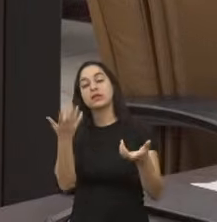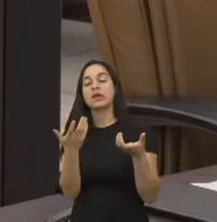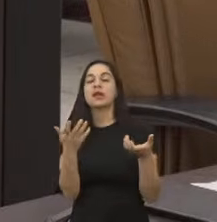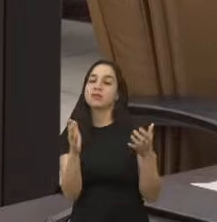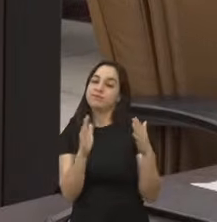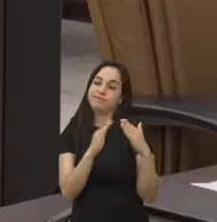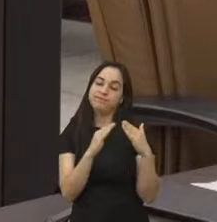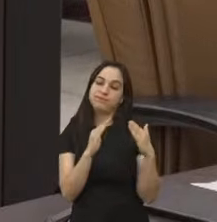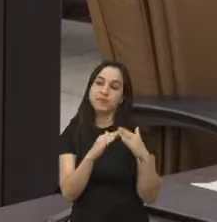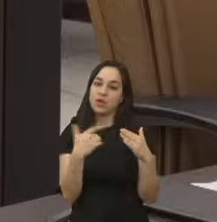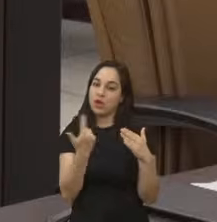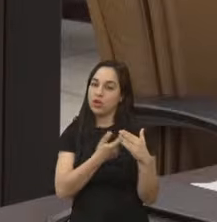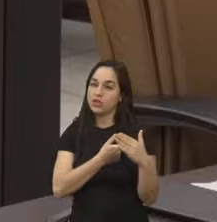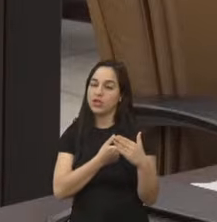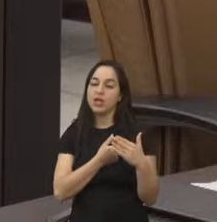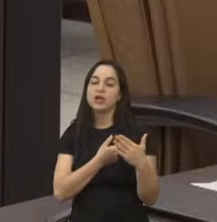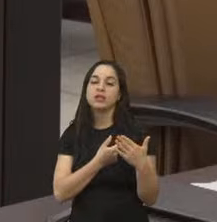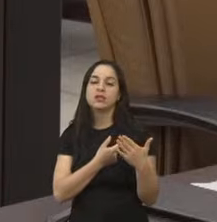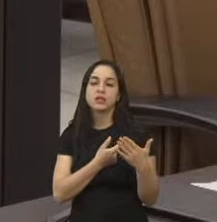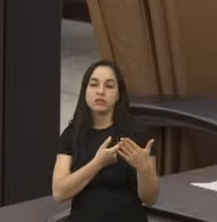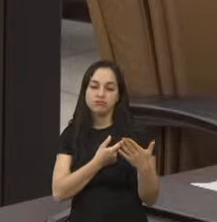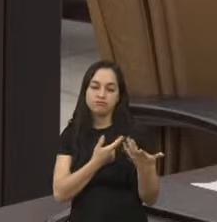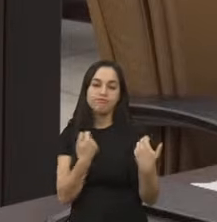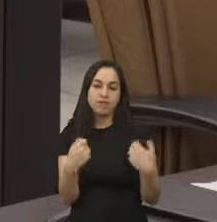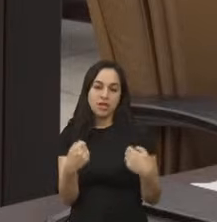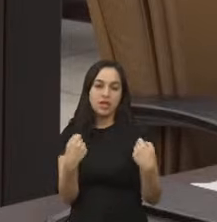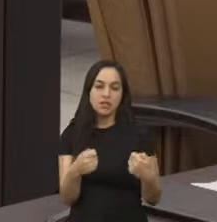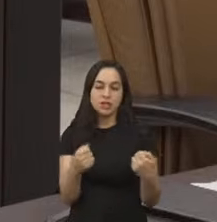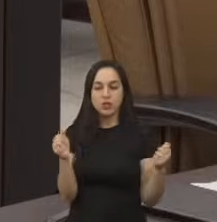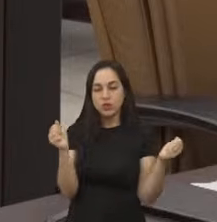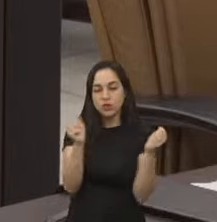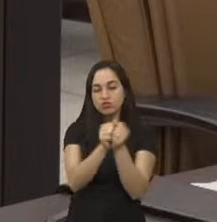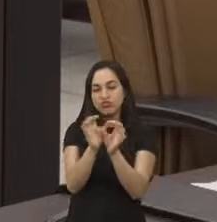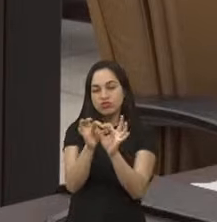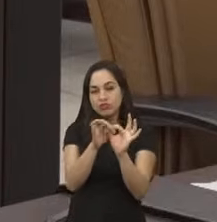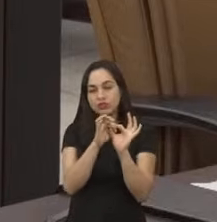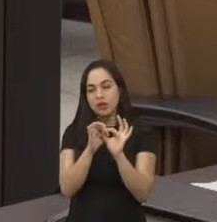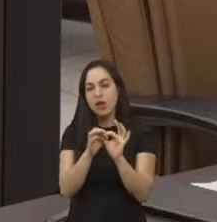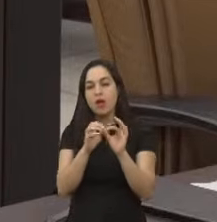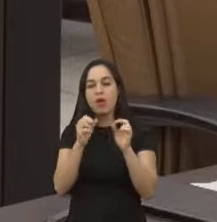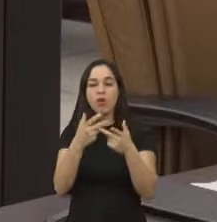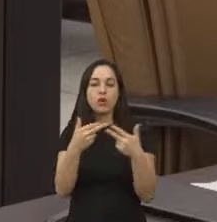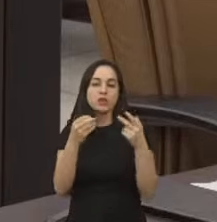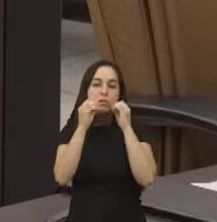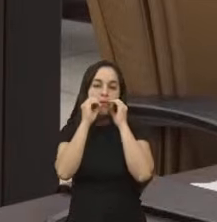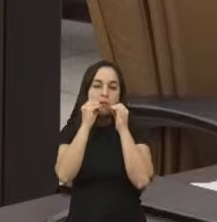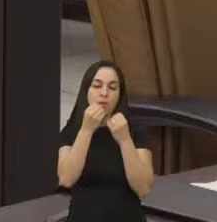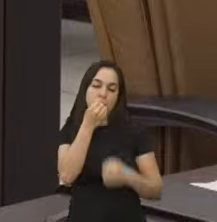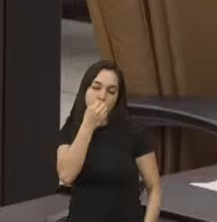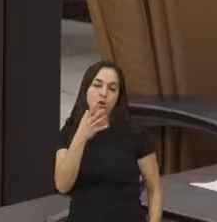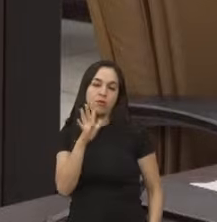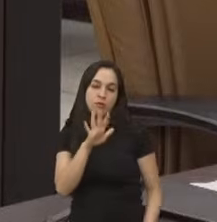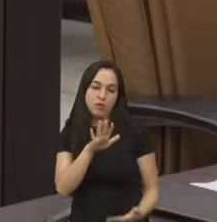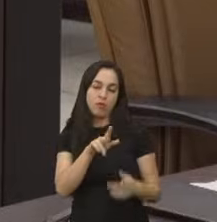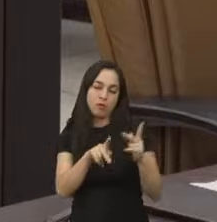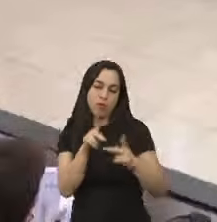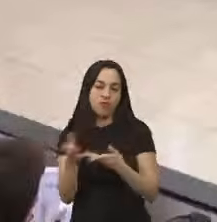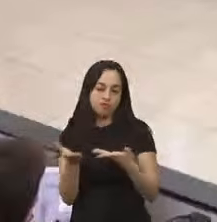Então, o nosso dever que é isso, é a gente somar e buscar trazer benefício à população jacarense. Sou favorável.